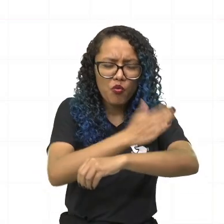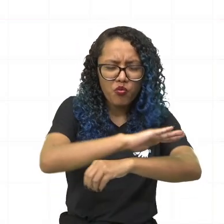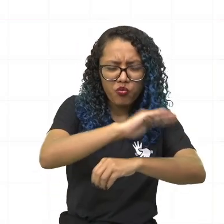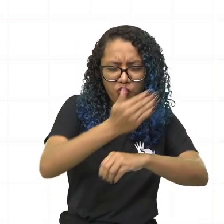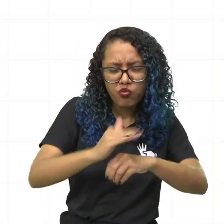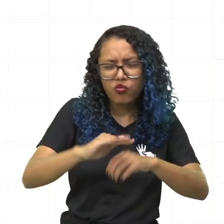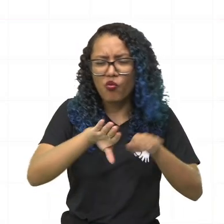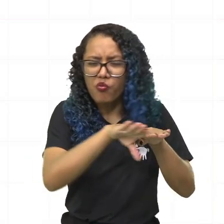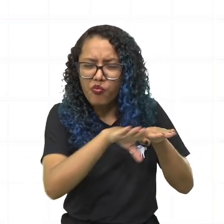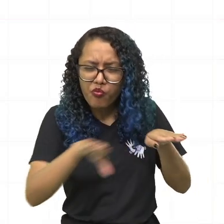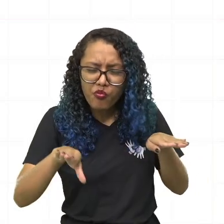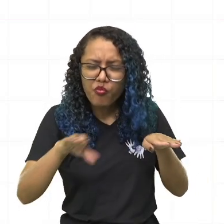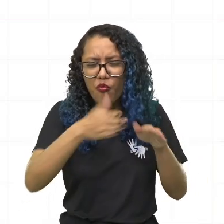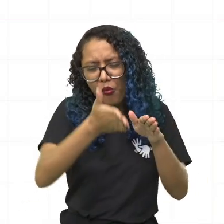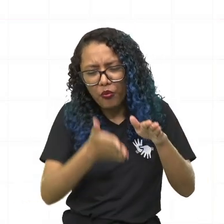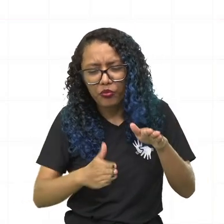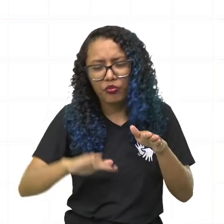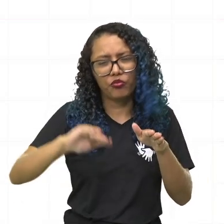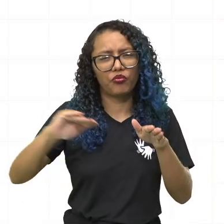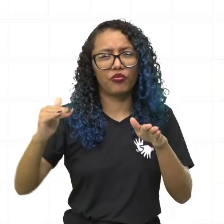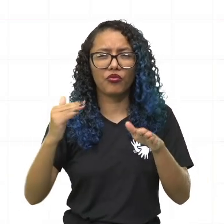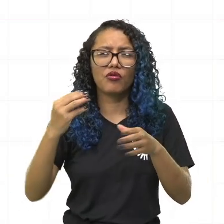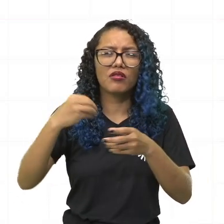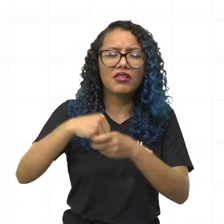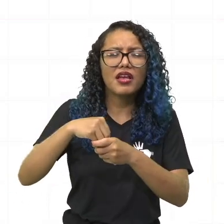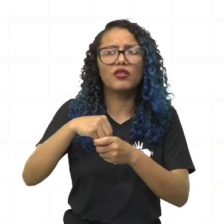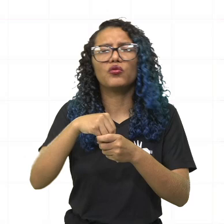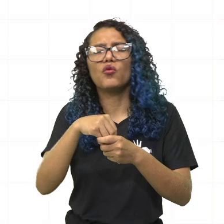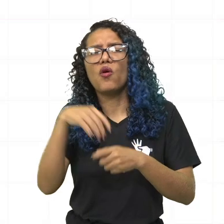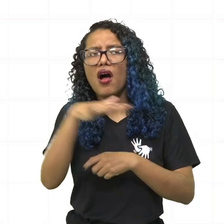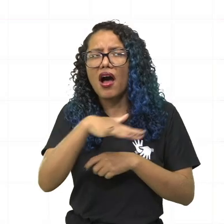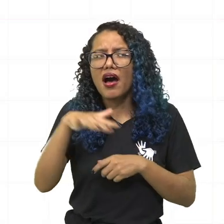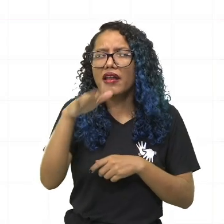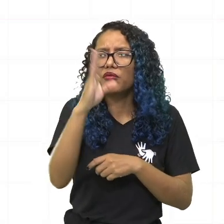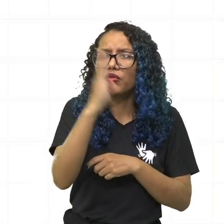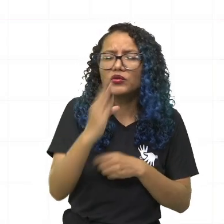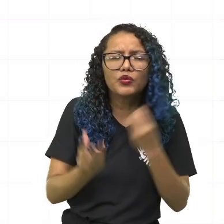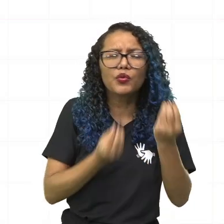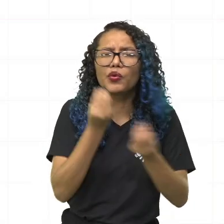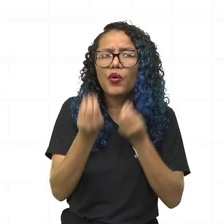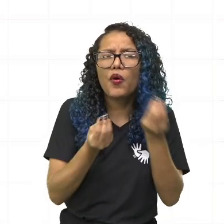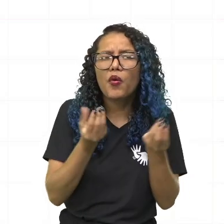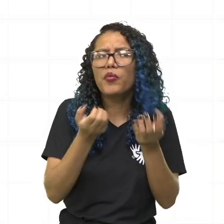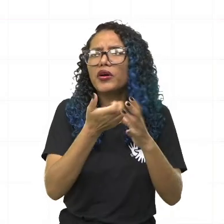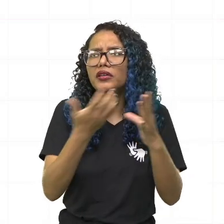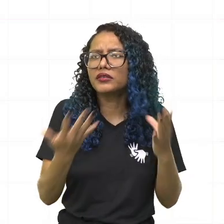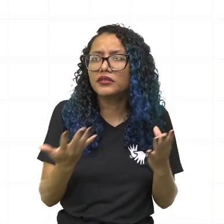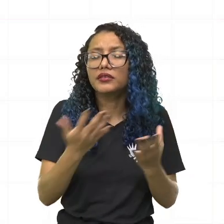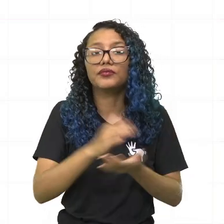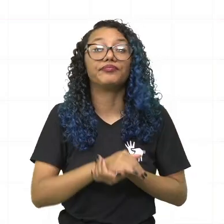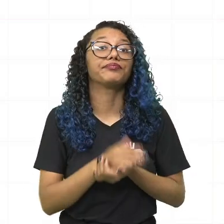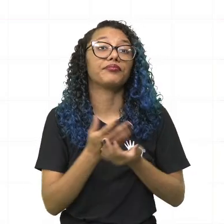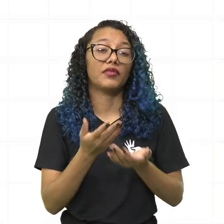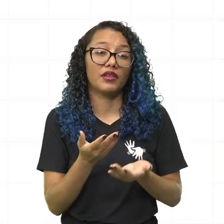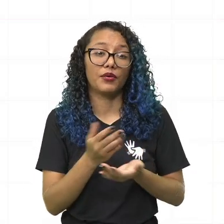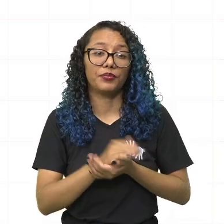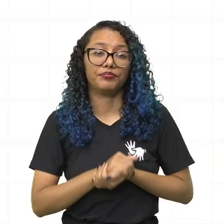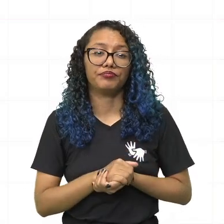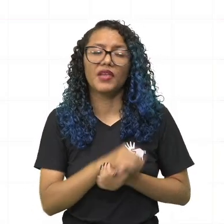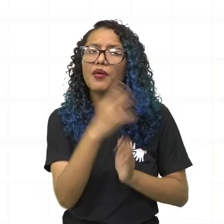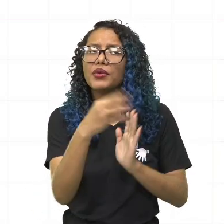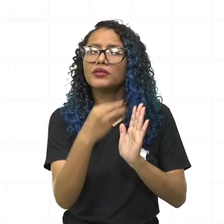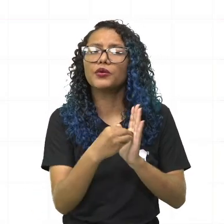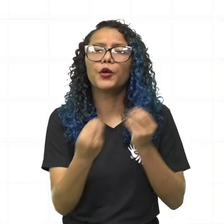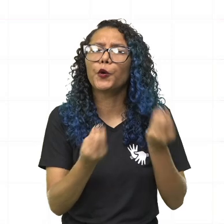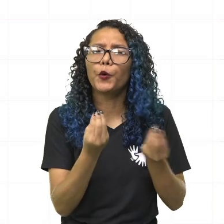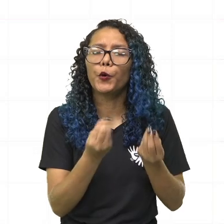depressão aqui na região, nessa região do Brasil, hein? Na Amazônia, pessoal, a gente vai ter ali, em